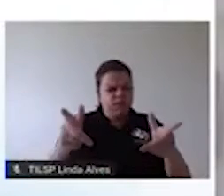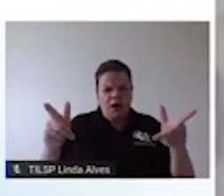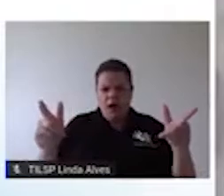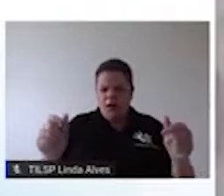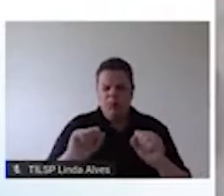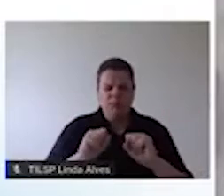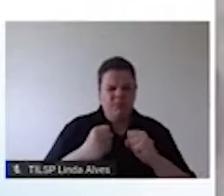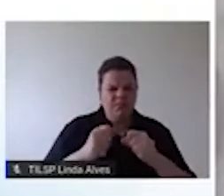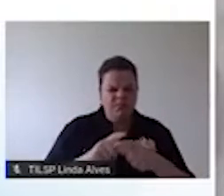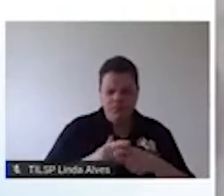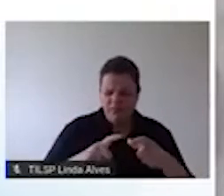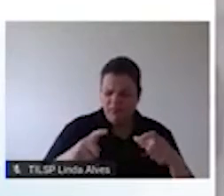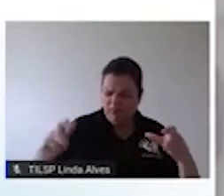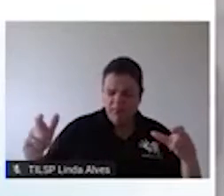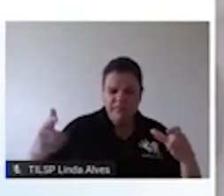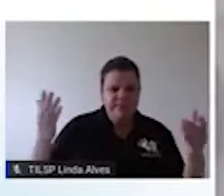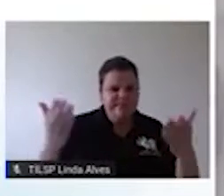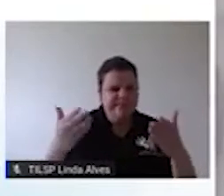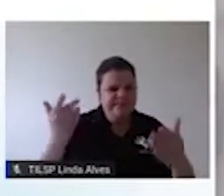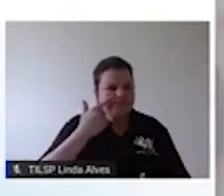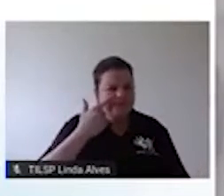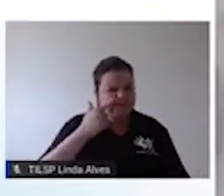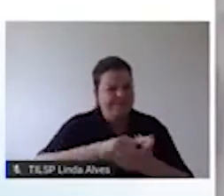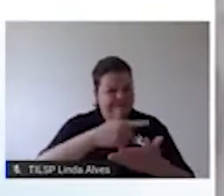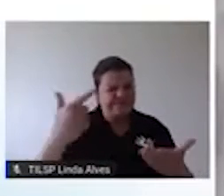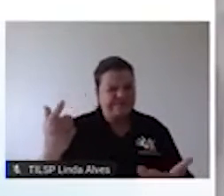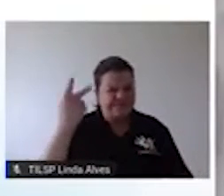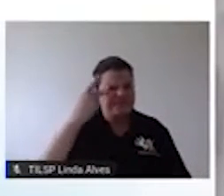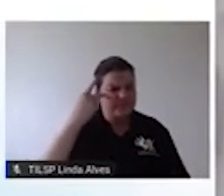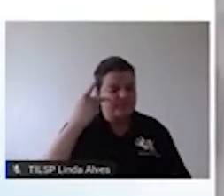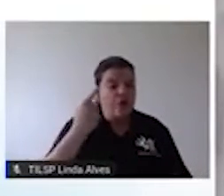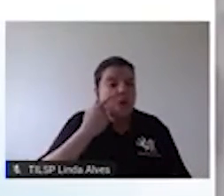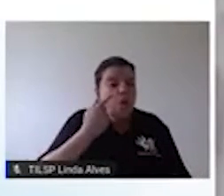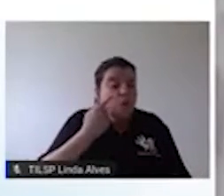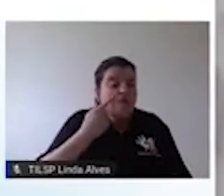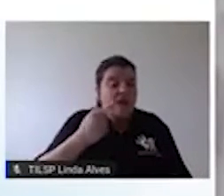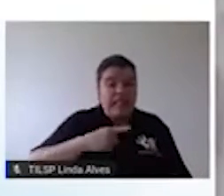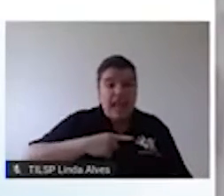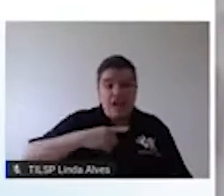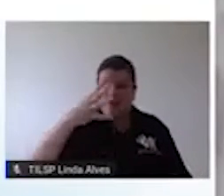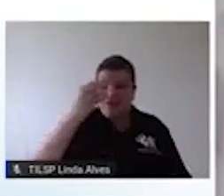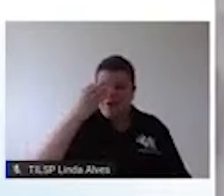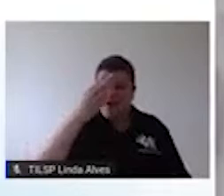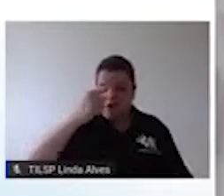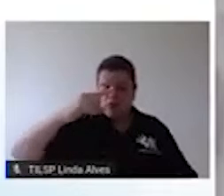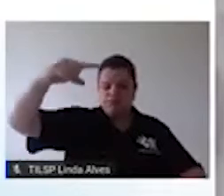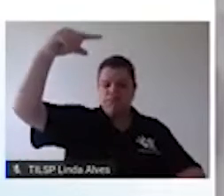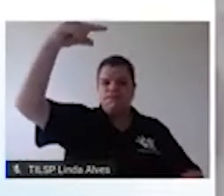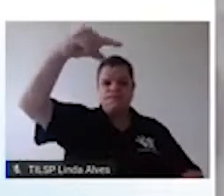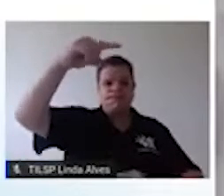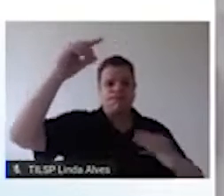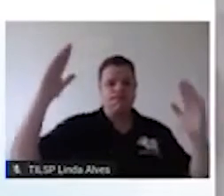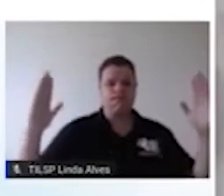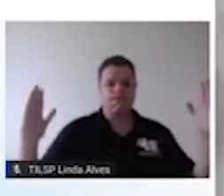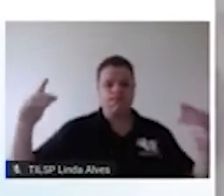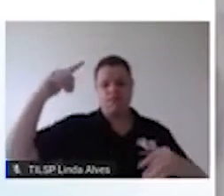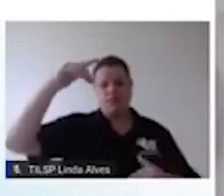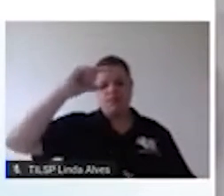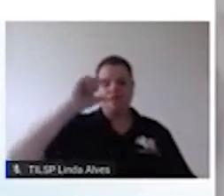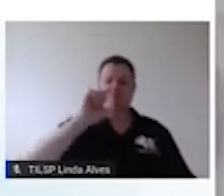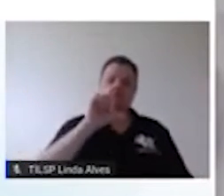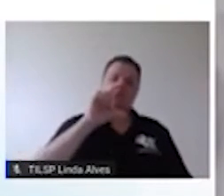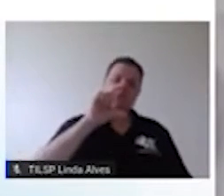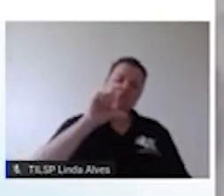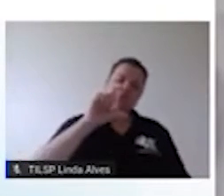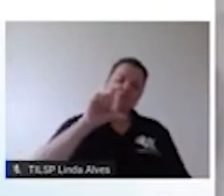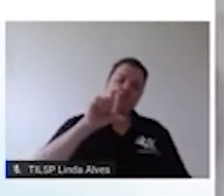E hoje, no jornal Folha de São Paulo, tem uma foto enorme de primeira página de um tubinho, né, de